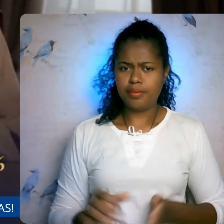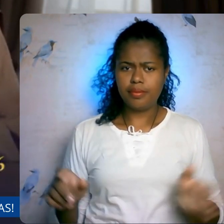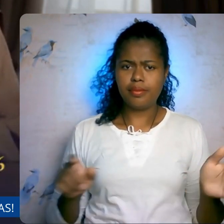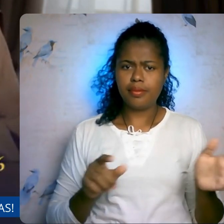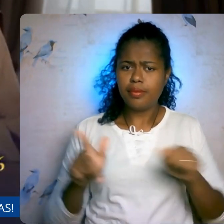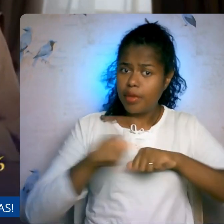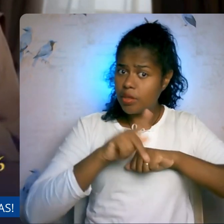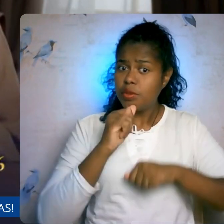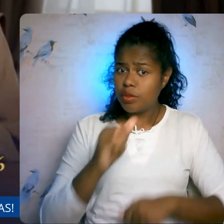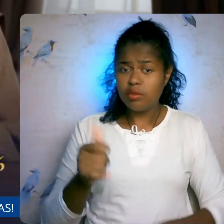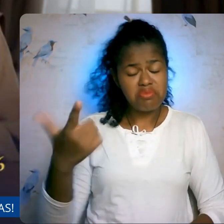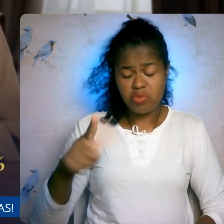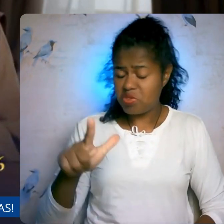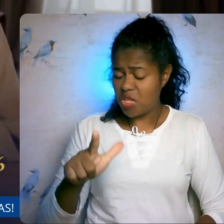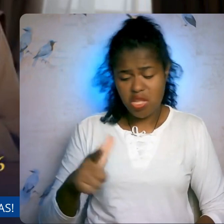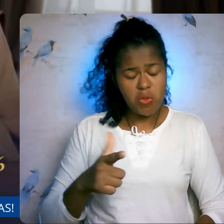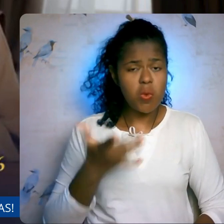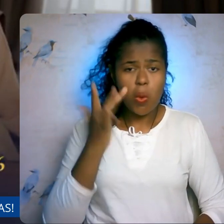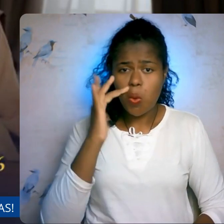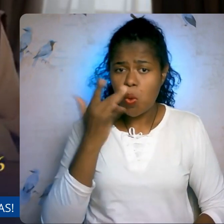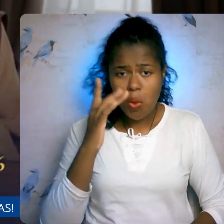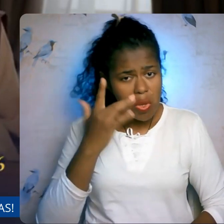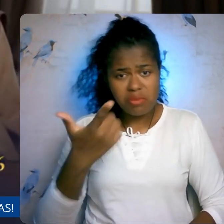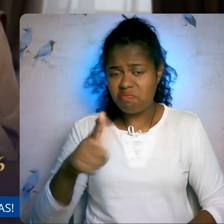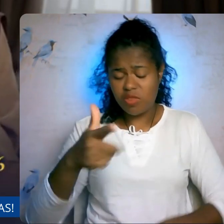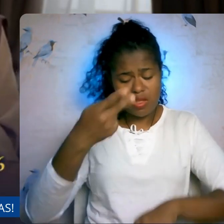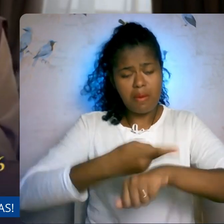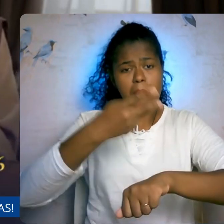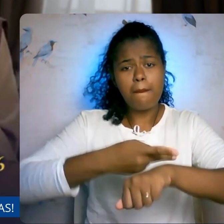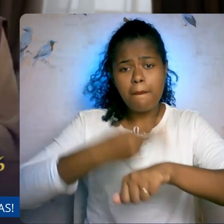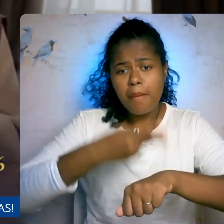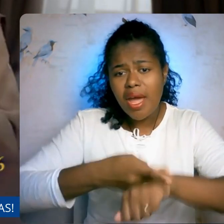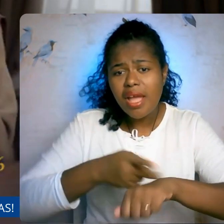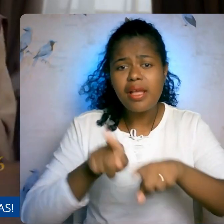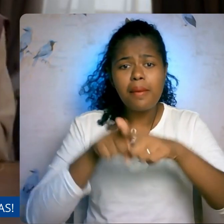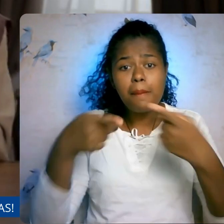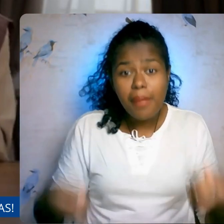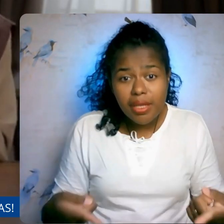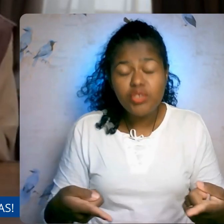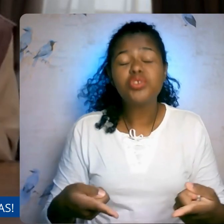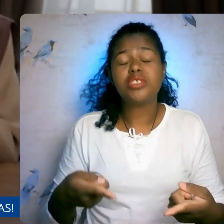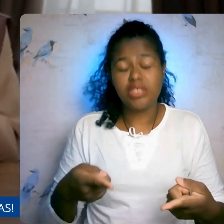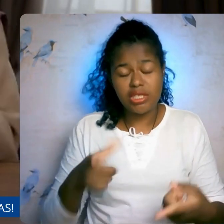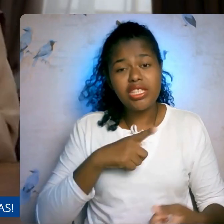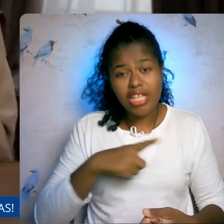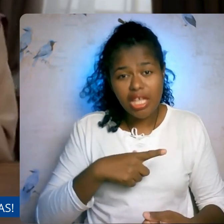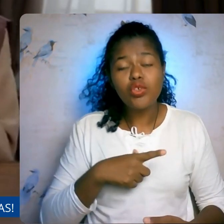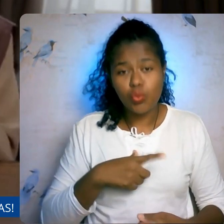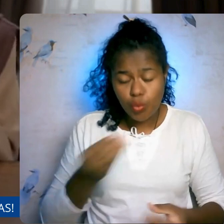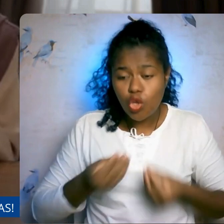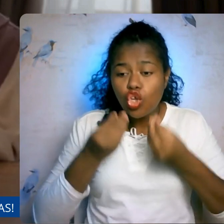nem ouro nem prata, mas o que eu tenho eu te dou, em nome de Jesus Cristo Nazareno, levanta-te e anda. Pedro agora faz paralítico